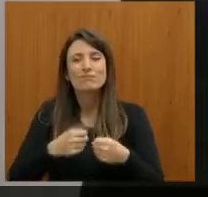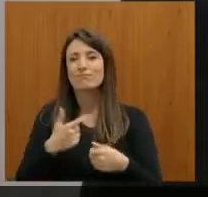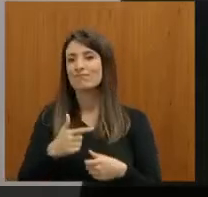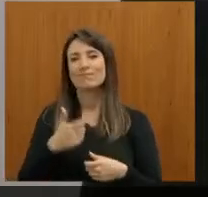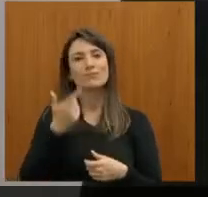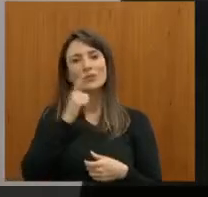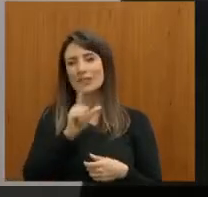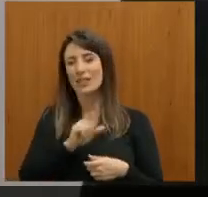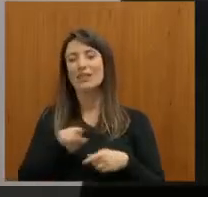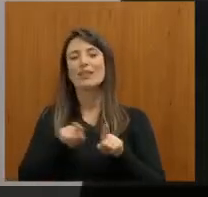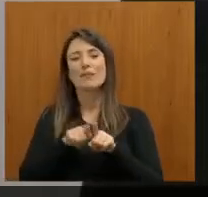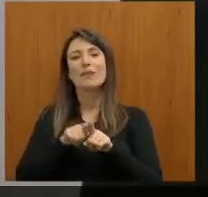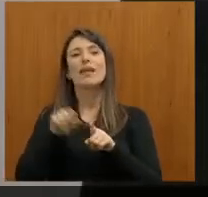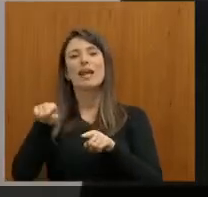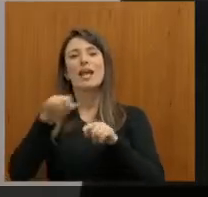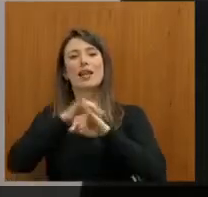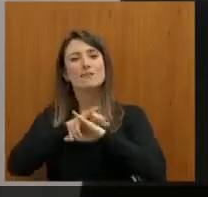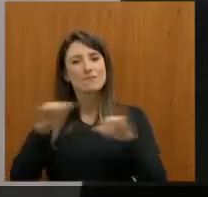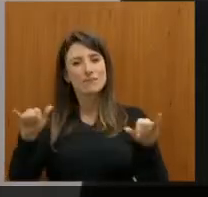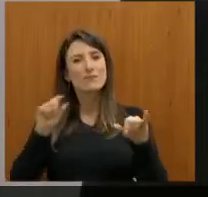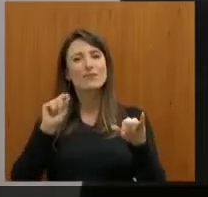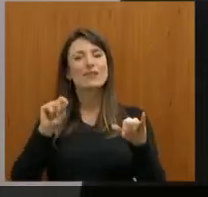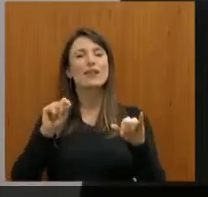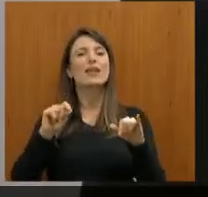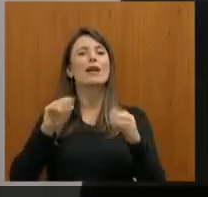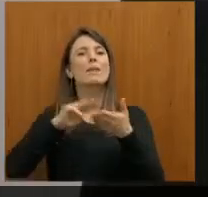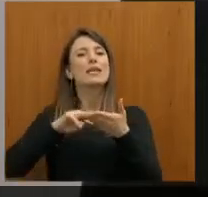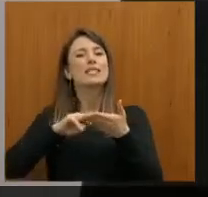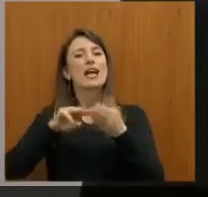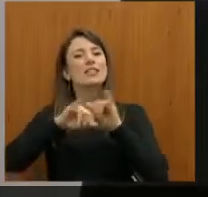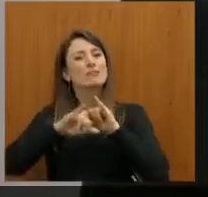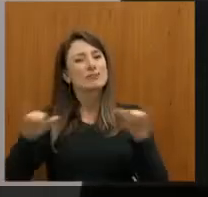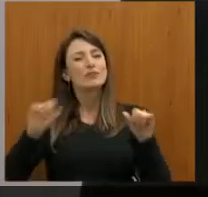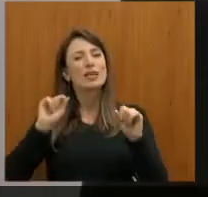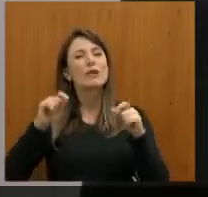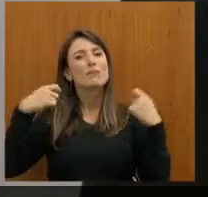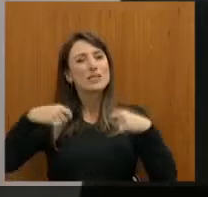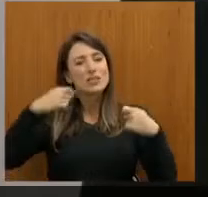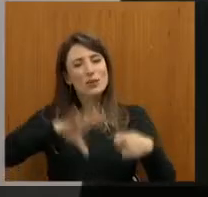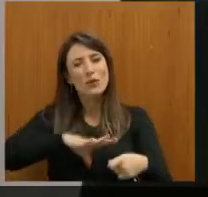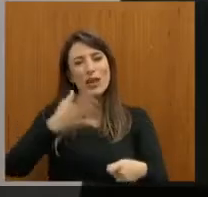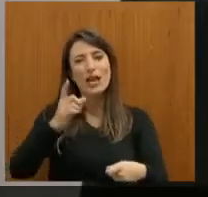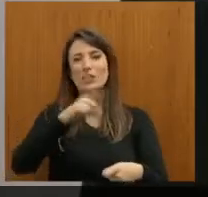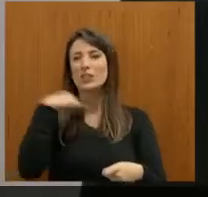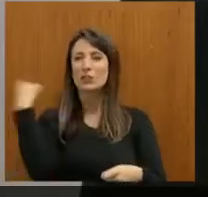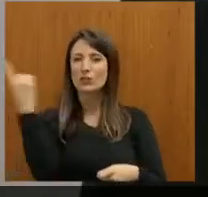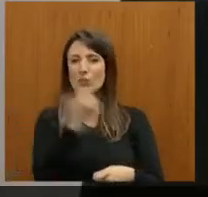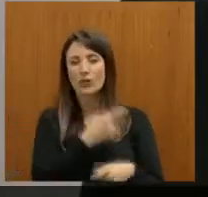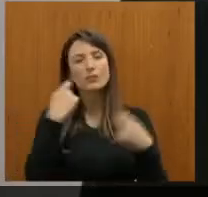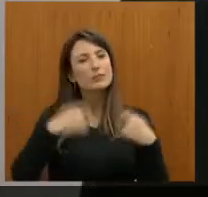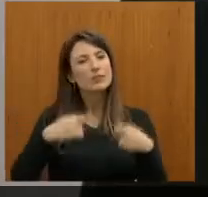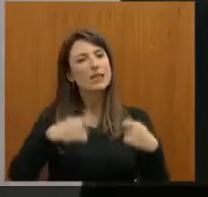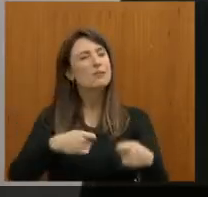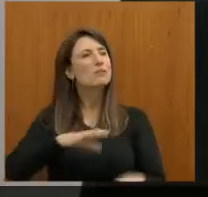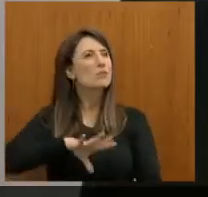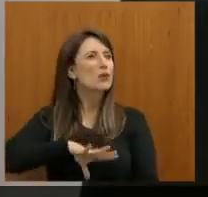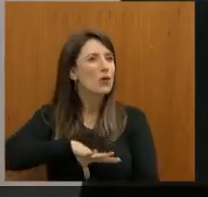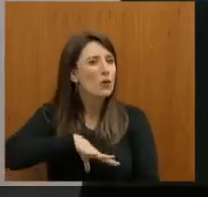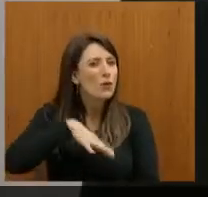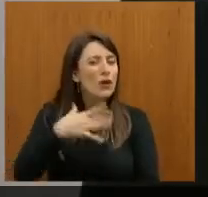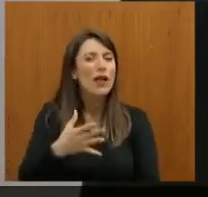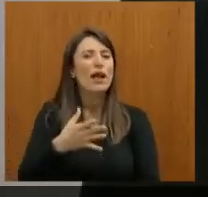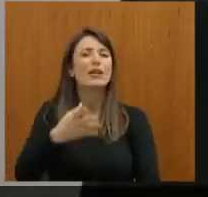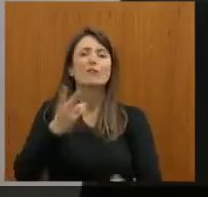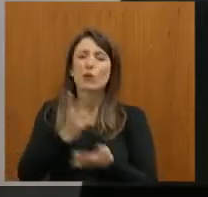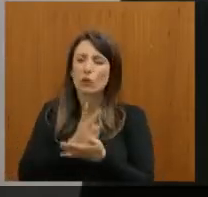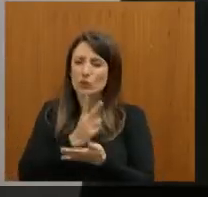para todas nós que a mensagem da coragem né que todas nós precisamos ter muita coragem para seguir nesse